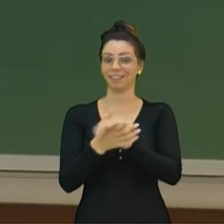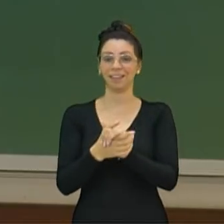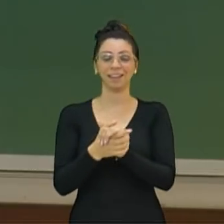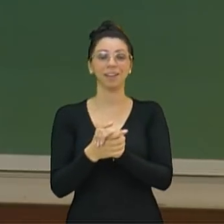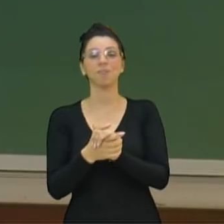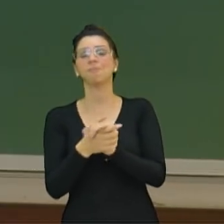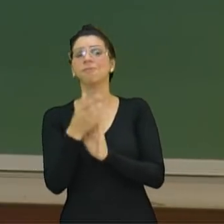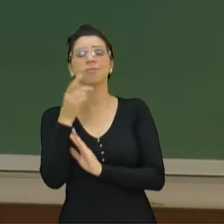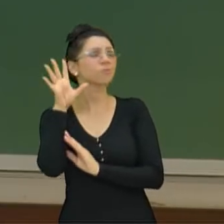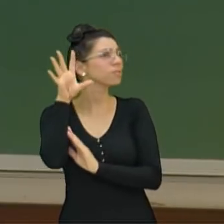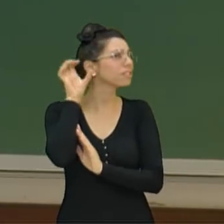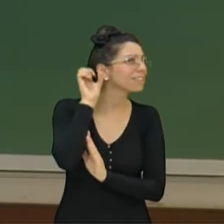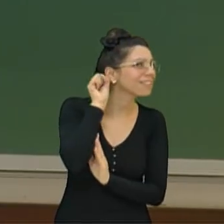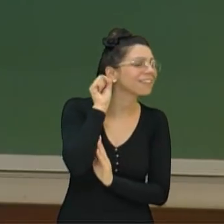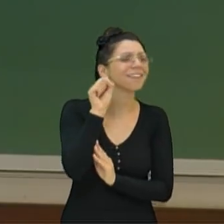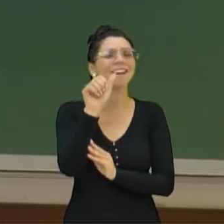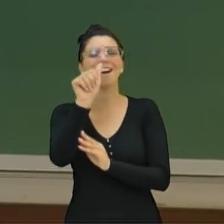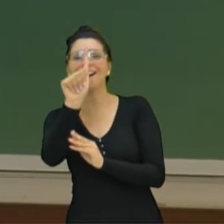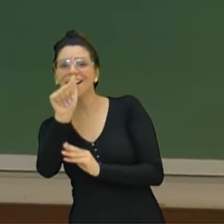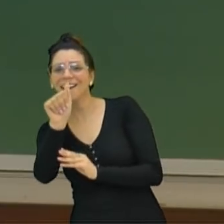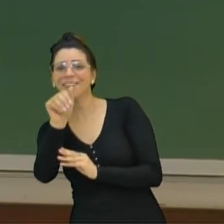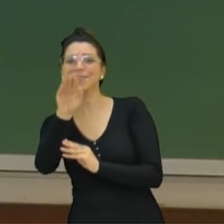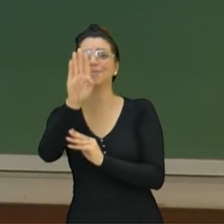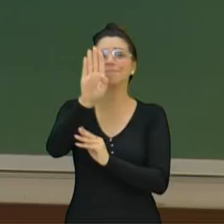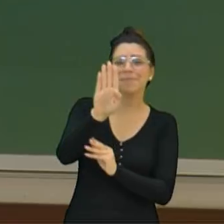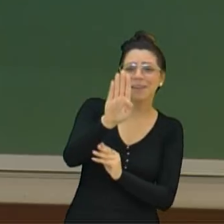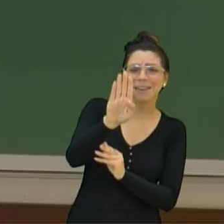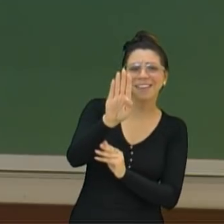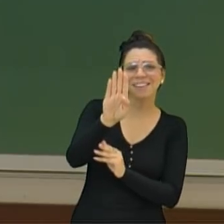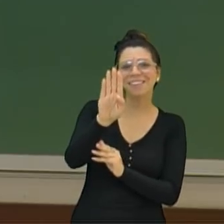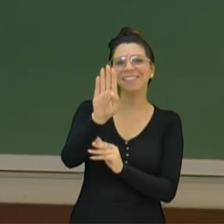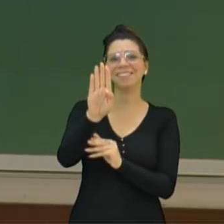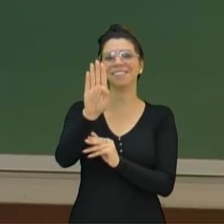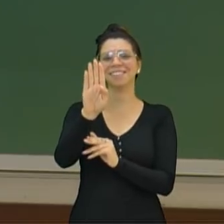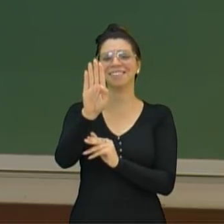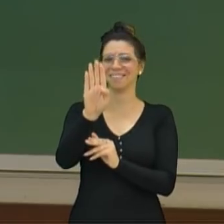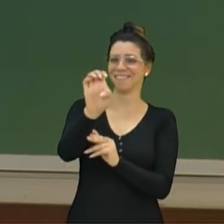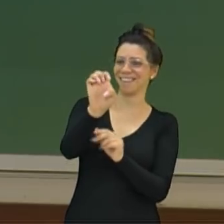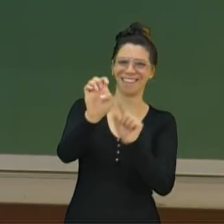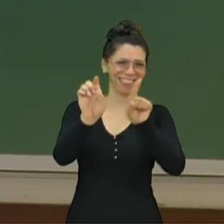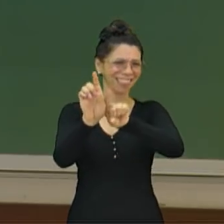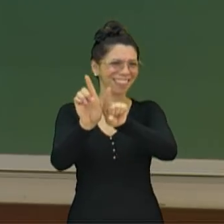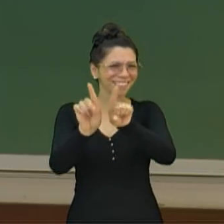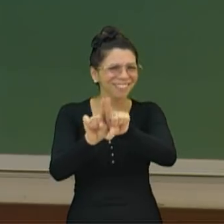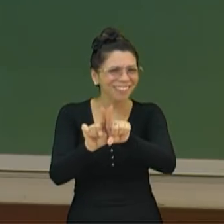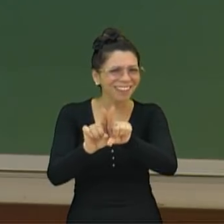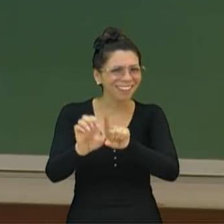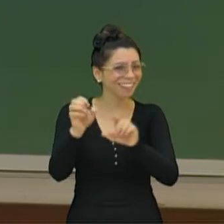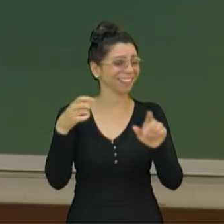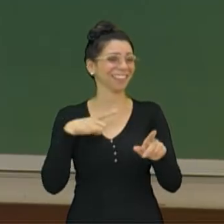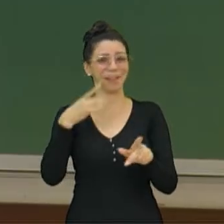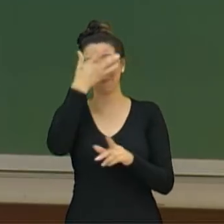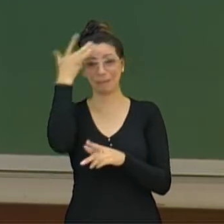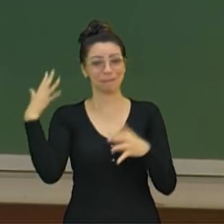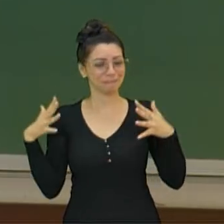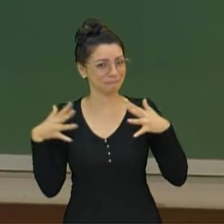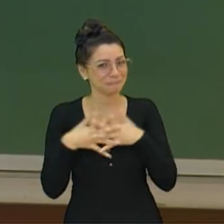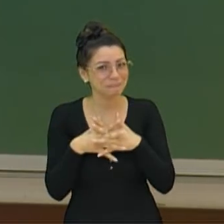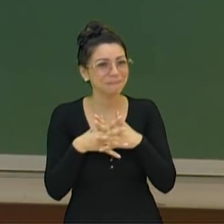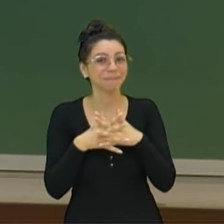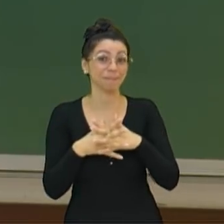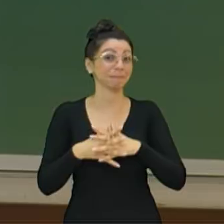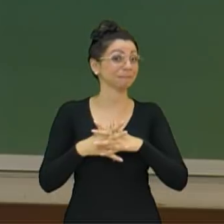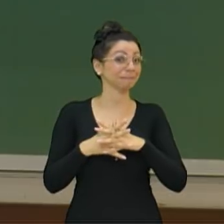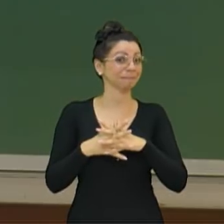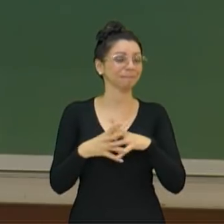escutei A, eu escutei B, eu escutei bastante B. Eu escutei até um E. Teve gente que se confundiu, não tem E. Ai, ai,